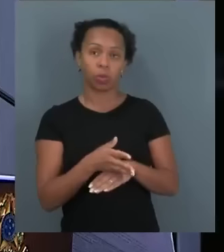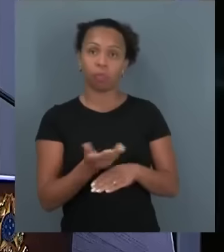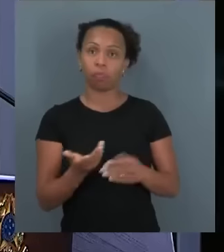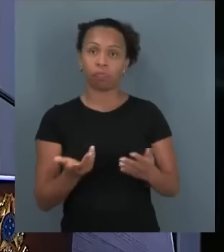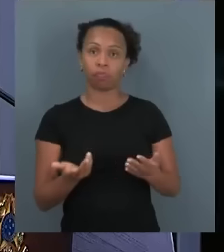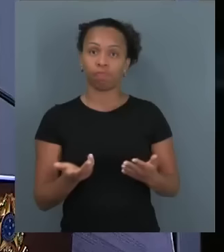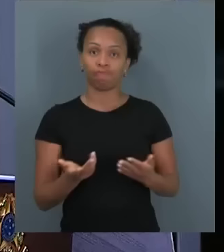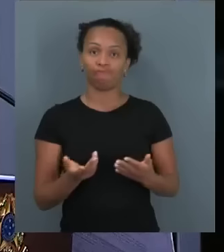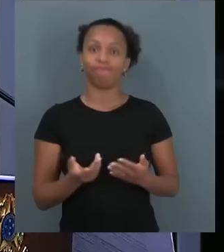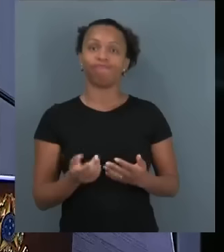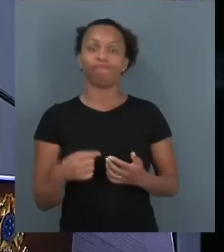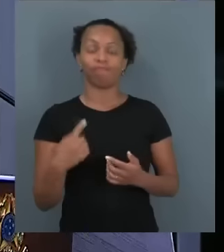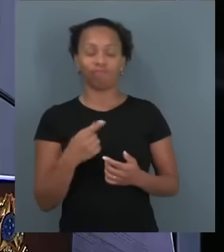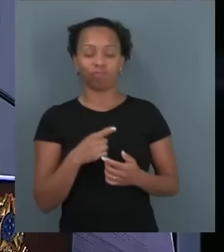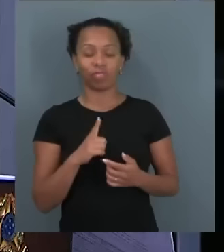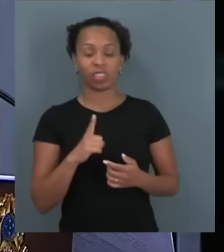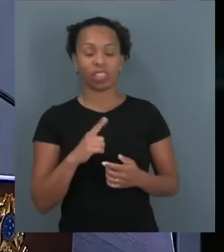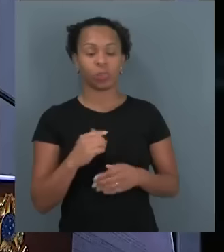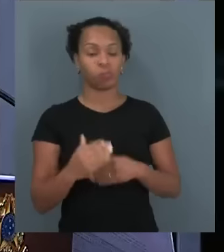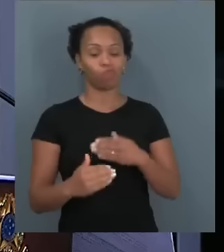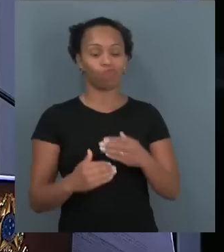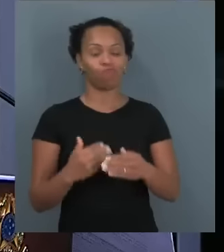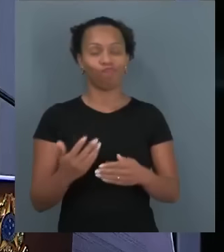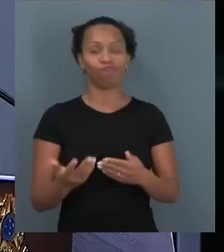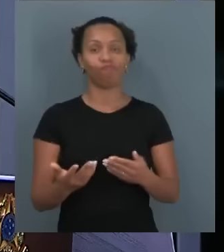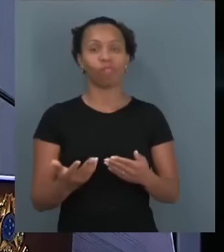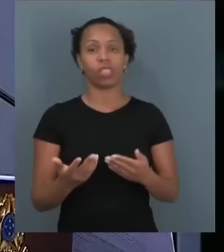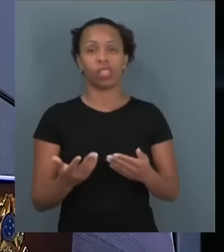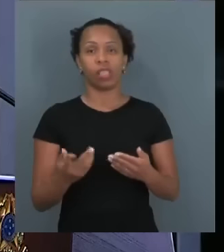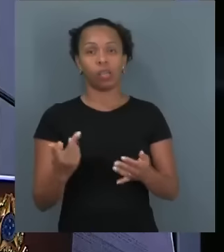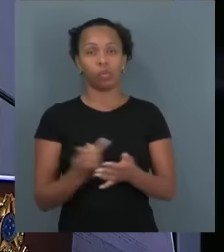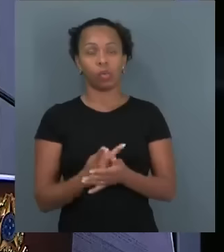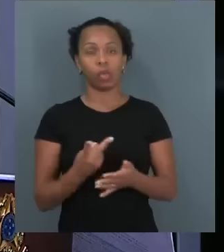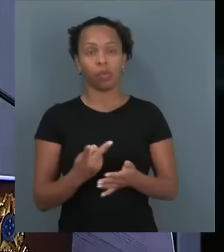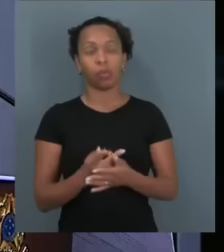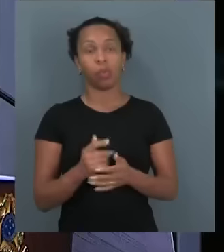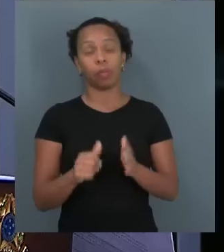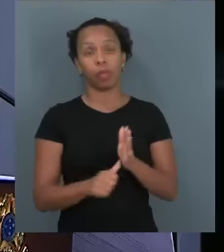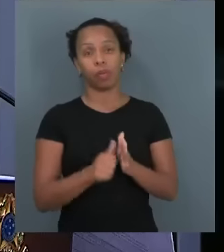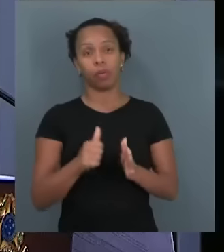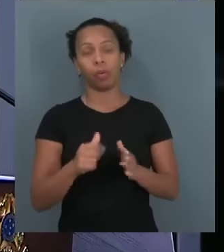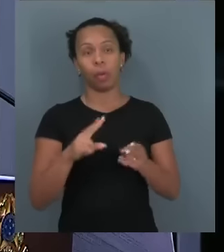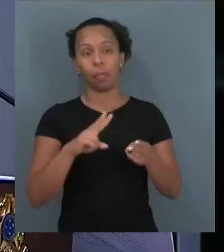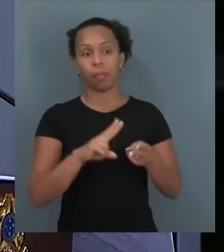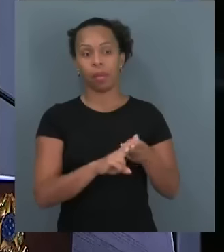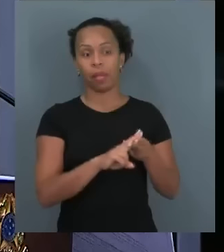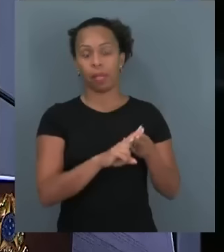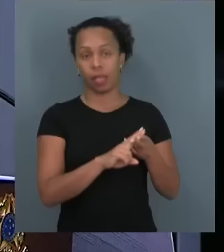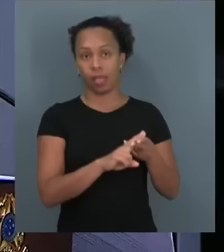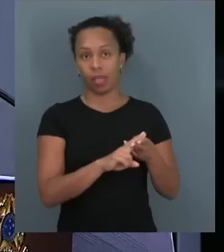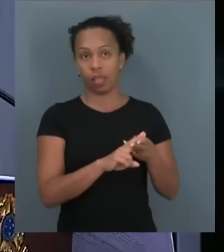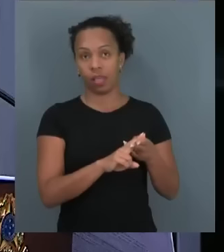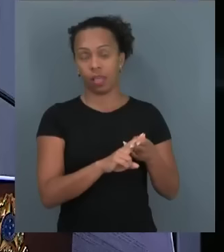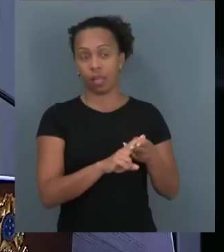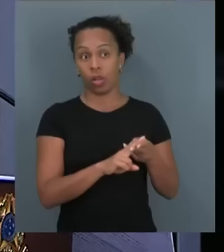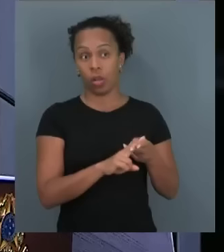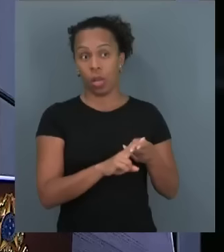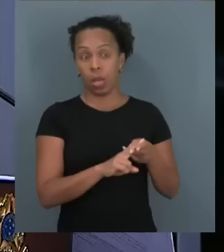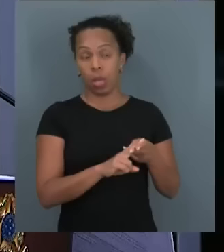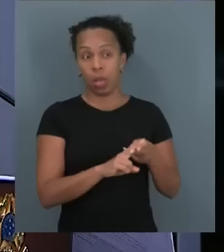de uma sequência que desafia a lógica, presidente. Primeiro, prenderam Felipe por uma viagem que ele